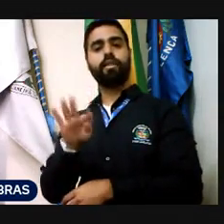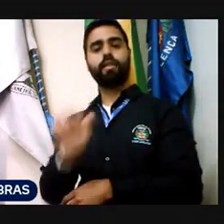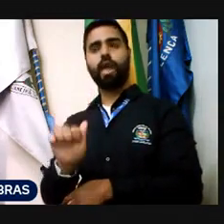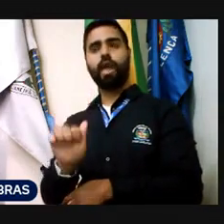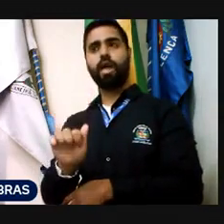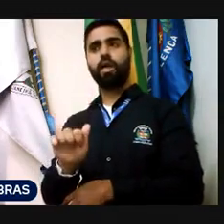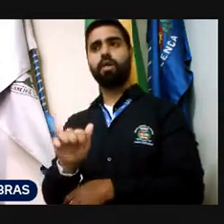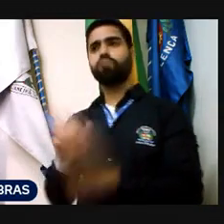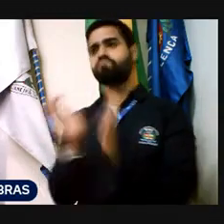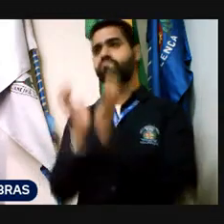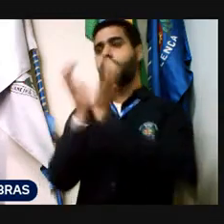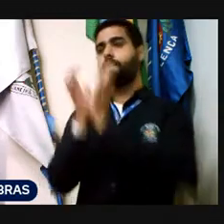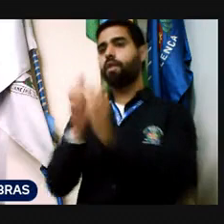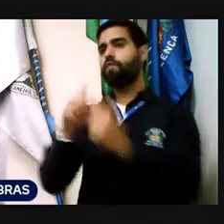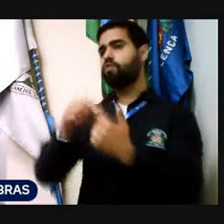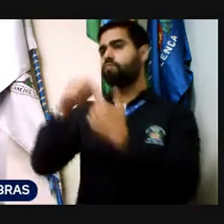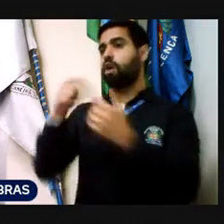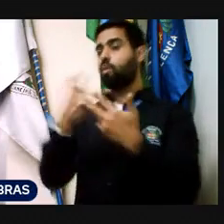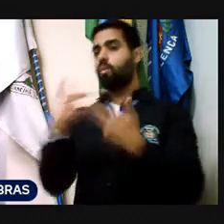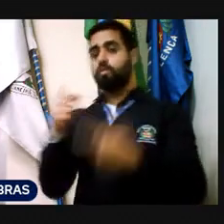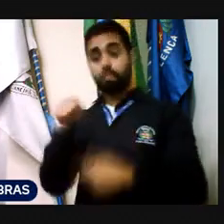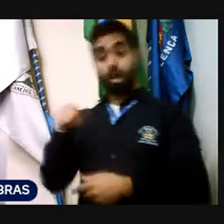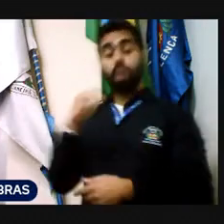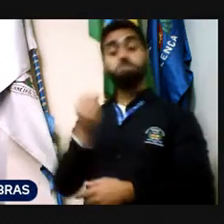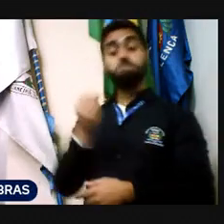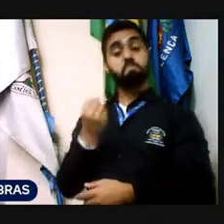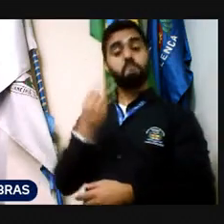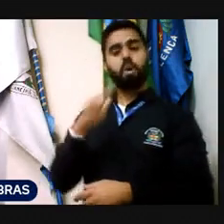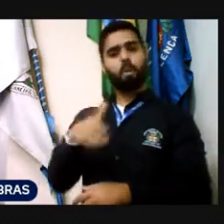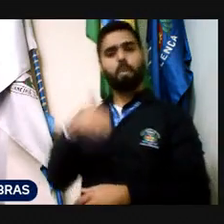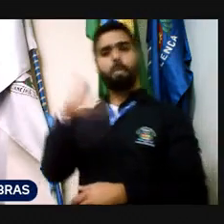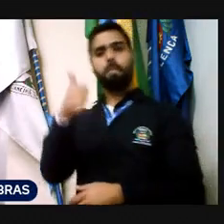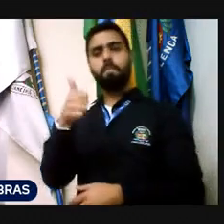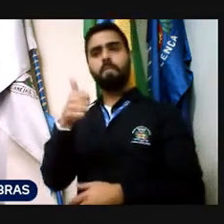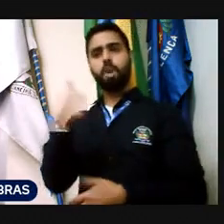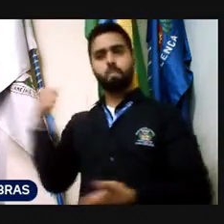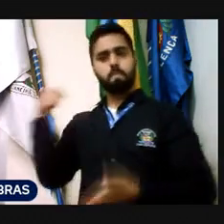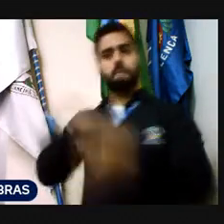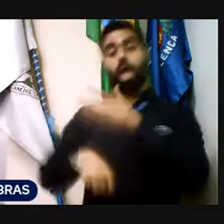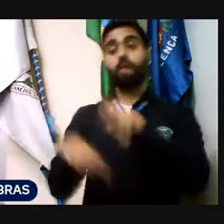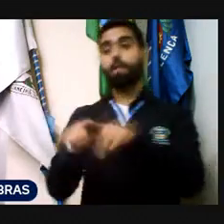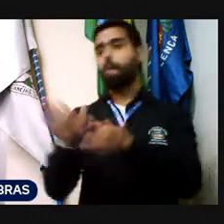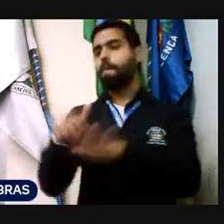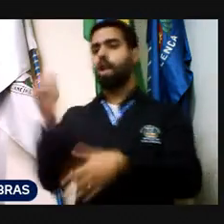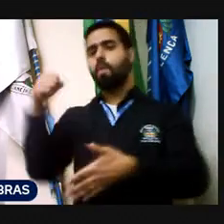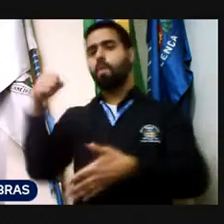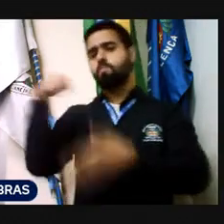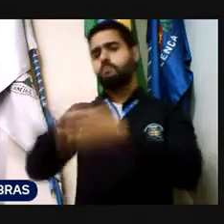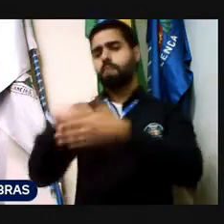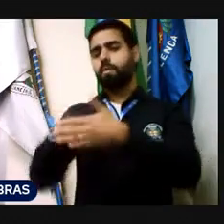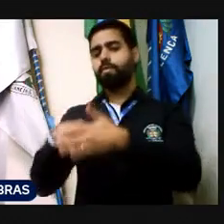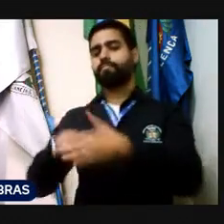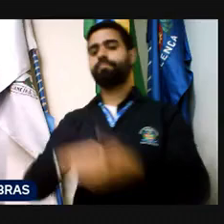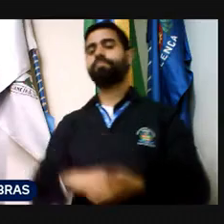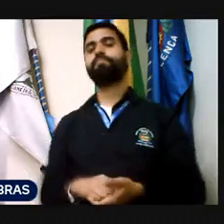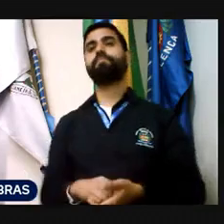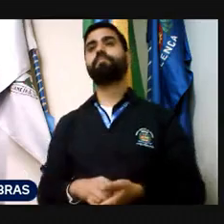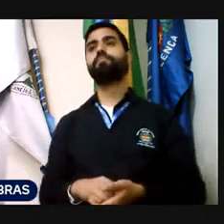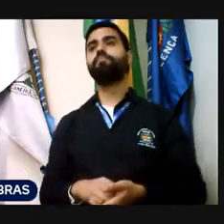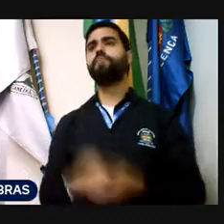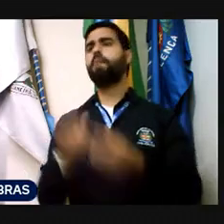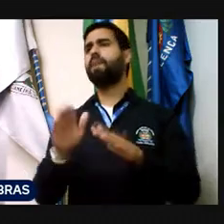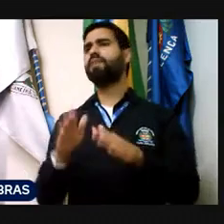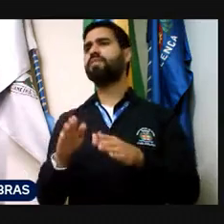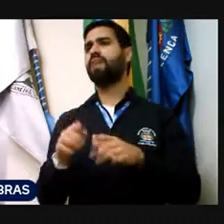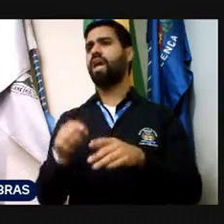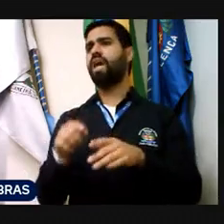Brasil. Daniel foi destaque como revelação, como melhor nocaute e o melhor lutador. E, por muitas das vezes, as